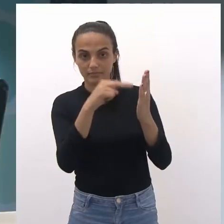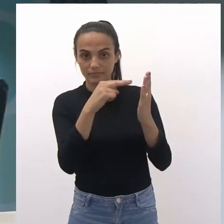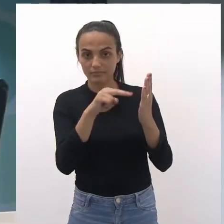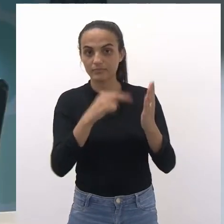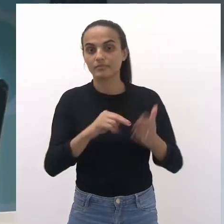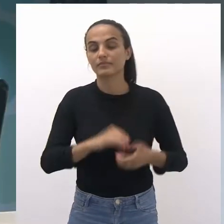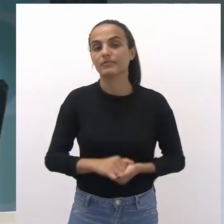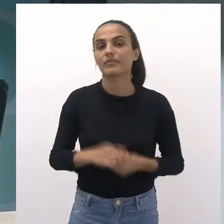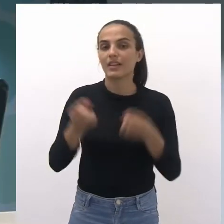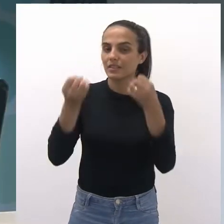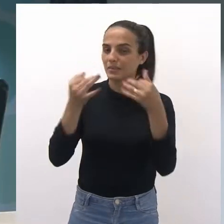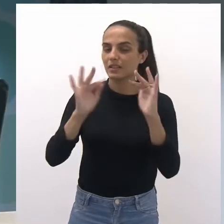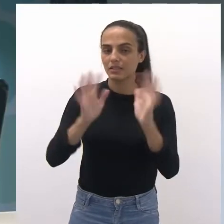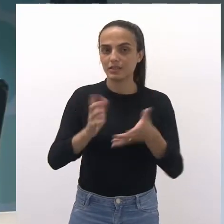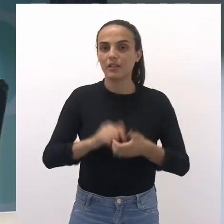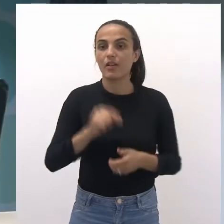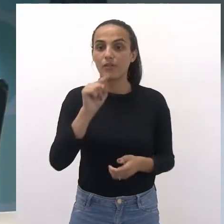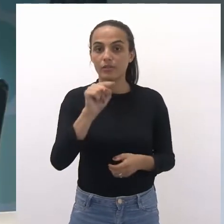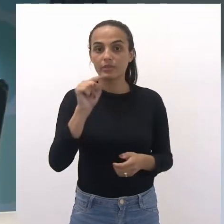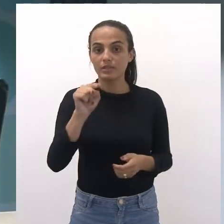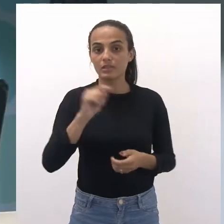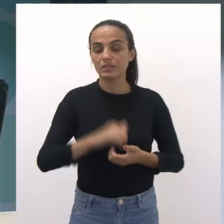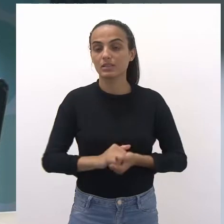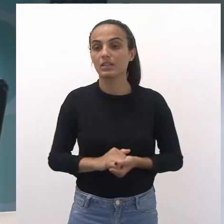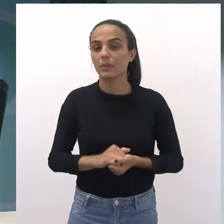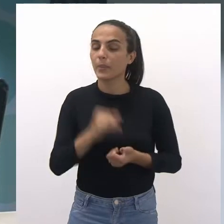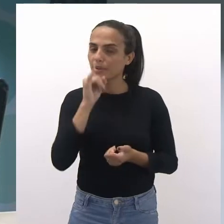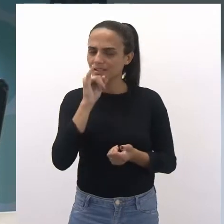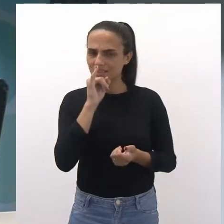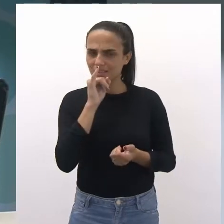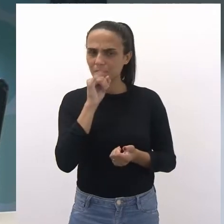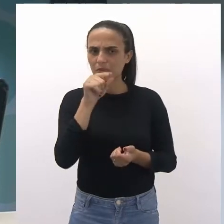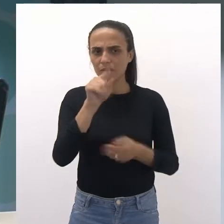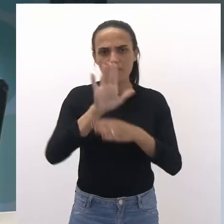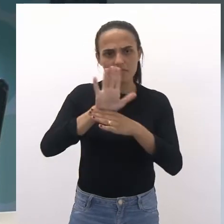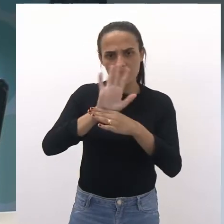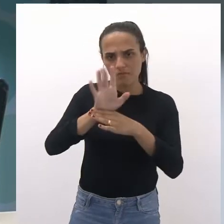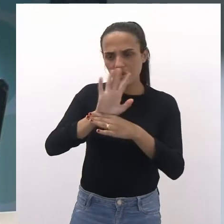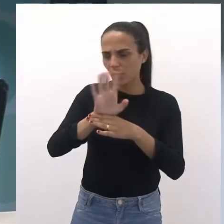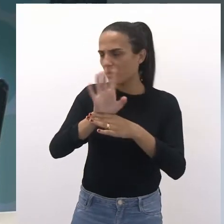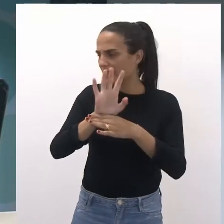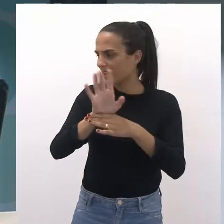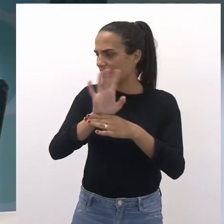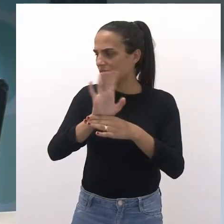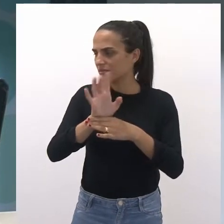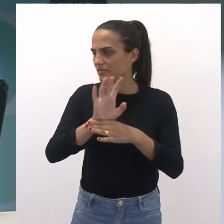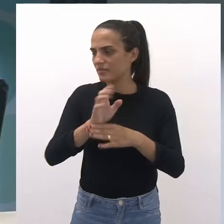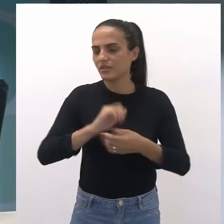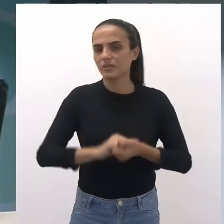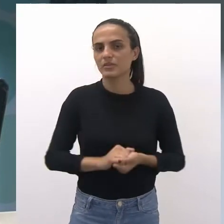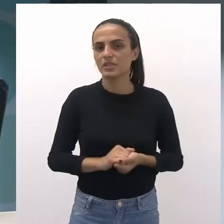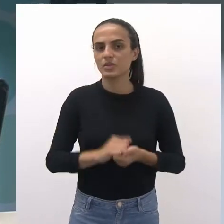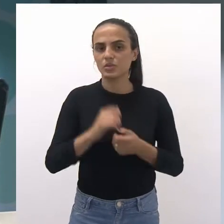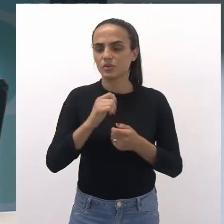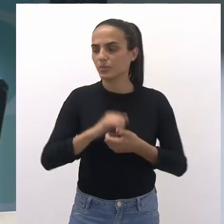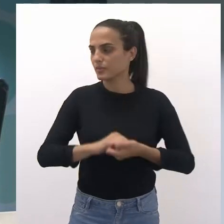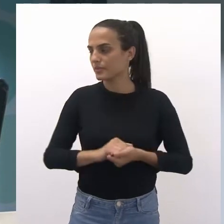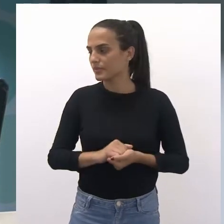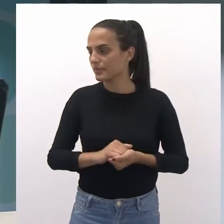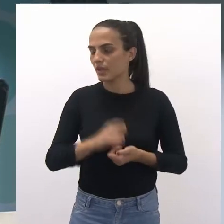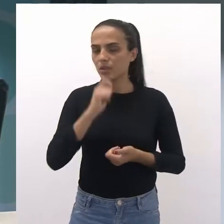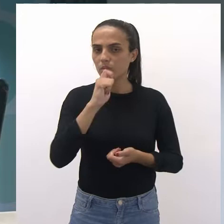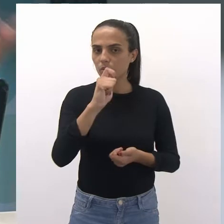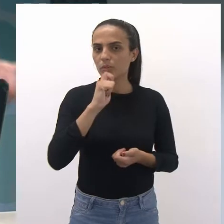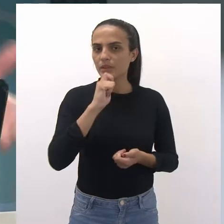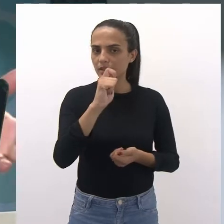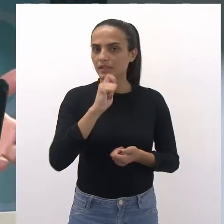explicar, veja, você está partindo, vamos supor que é um vídeo de um documentário, né? O documentário foi